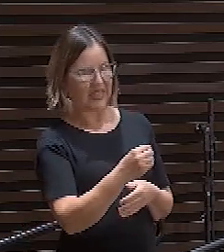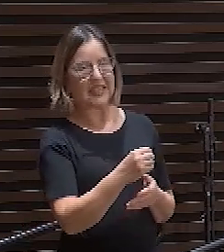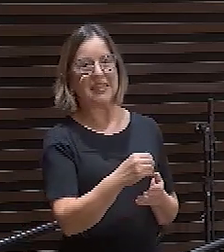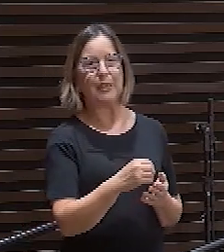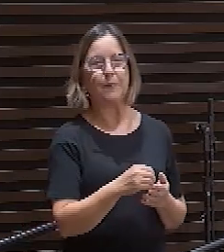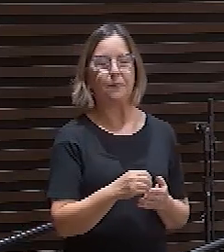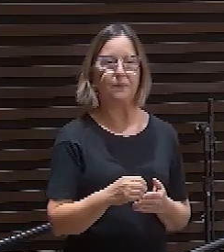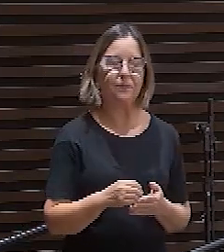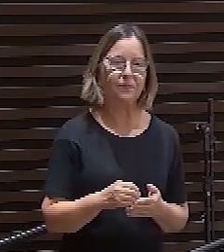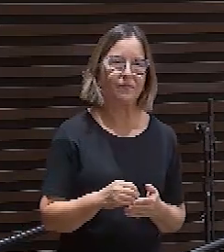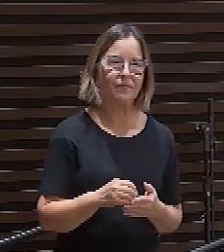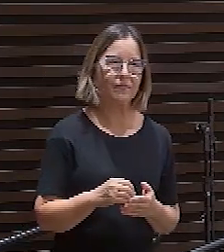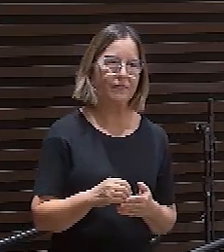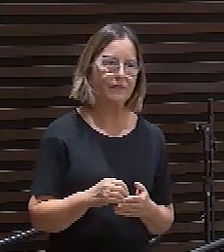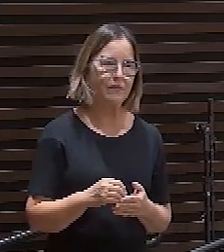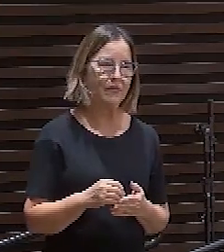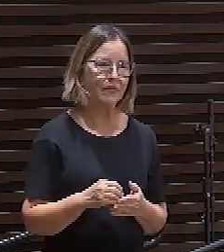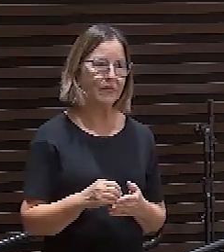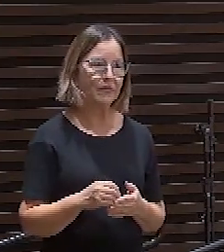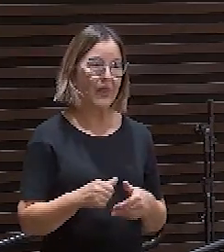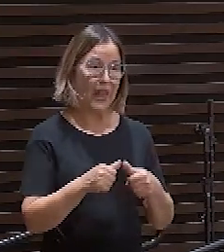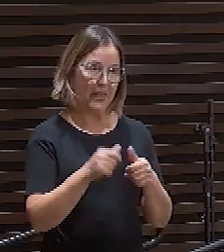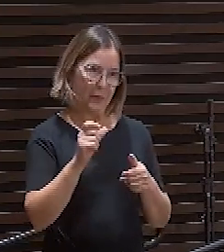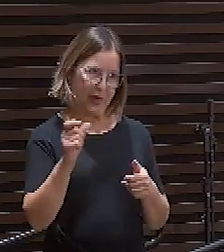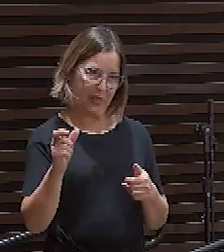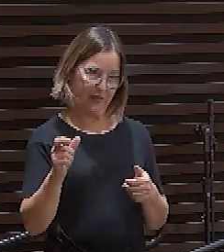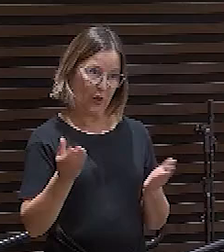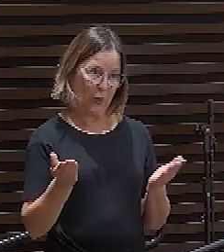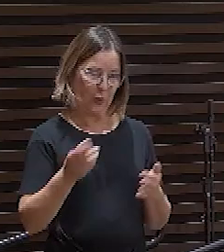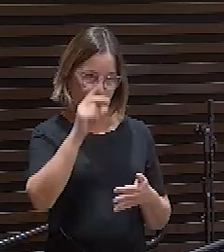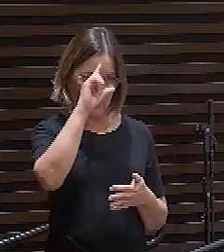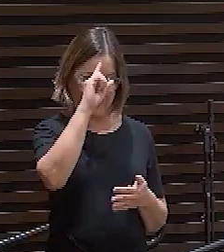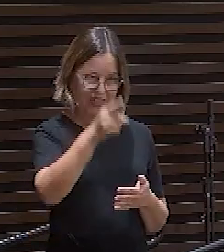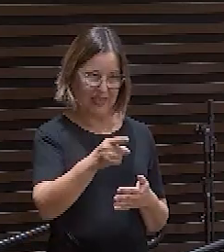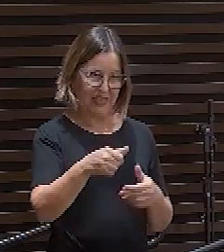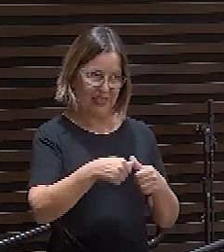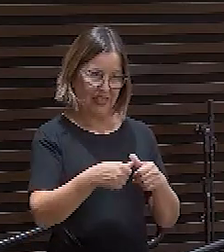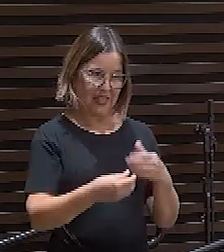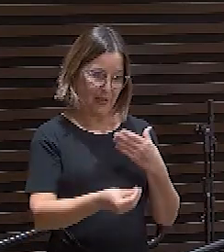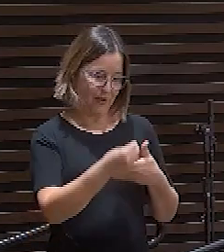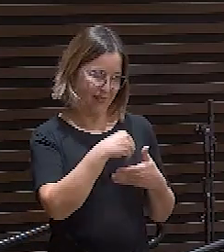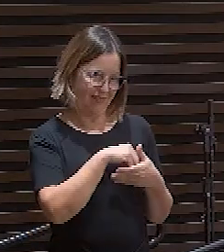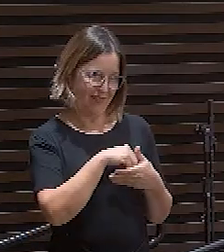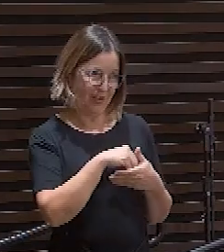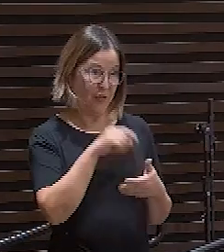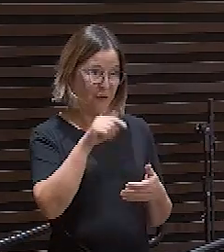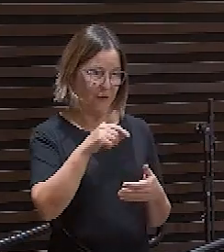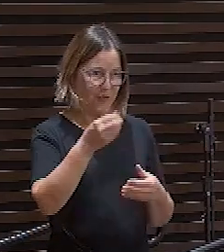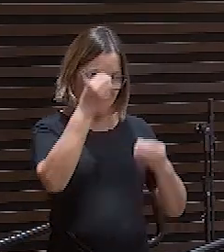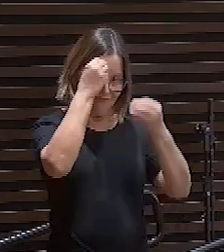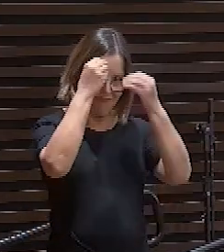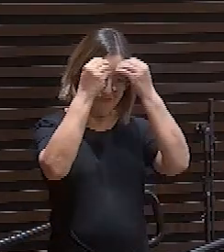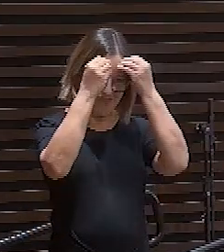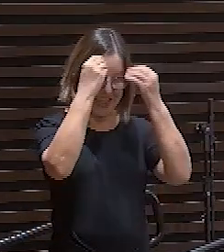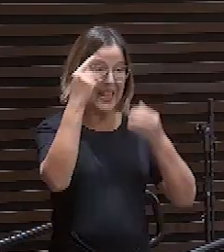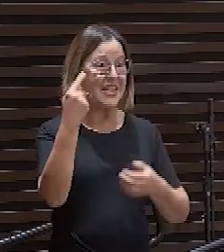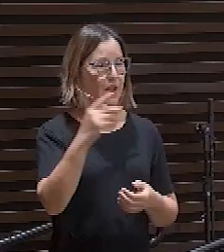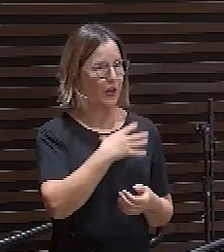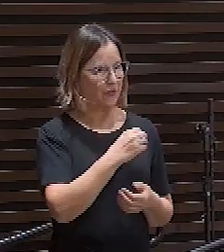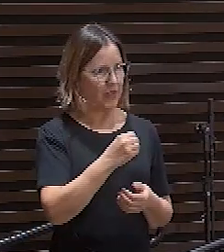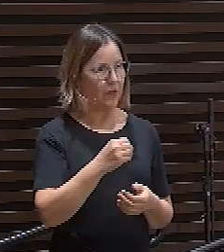Deuteronômio 6:6. Essas palavras que hoje te ordeno estarão no teu coração. Tu as inculcarás a teus filhos,